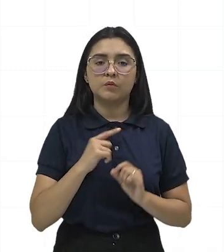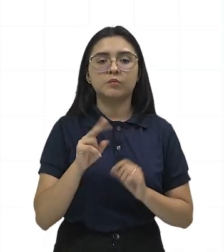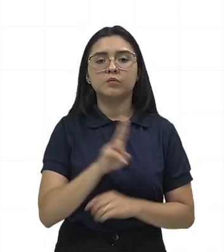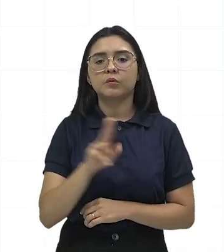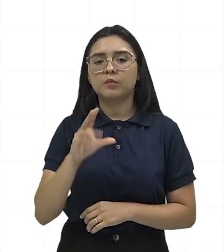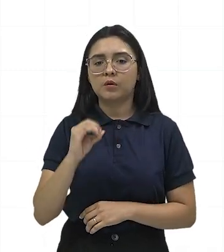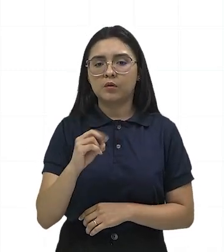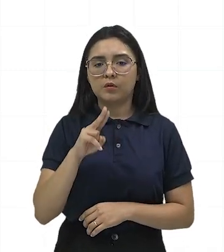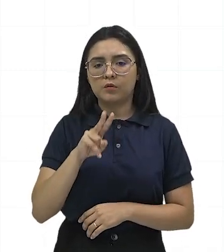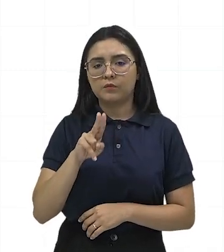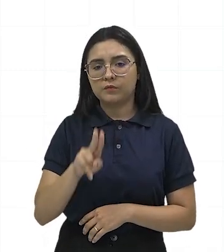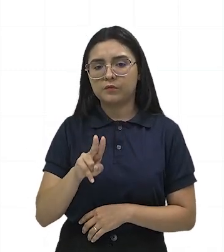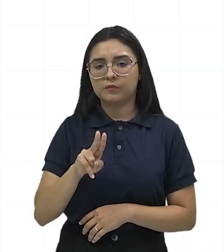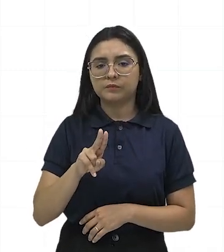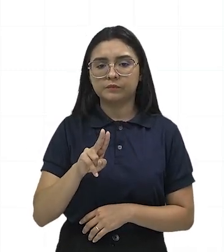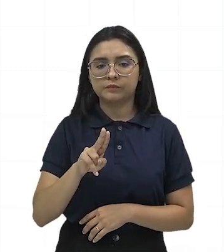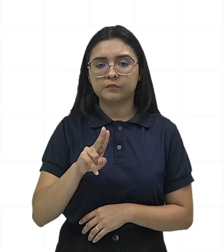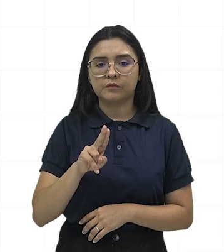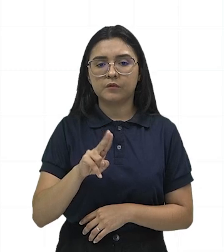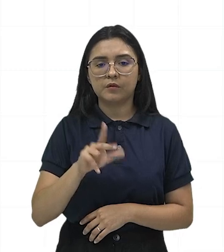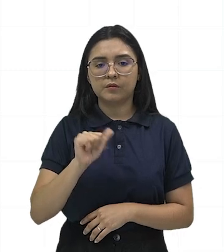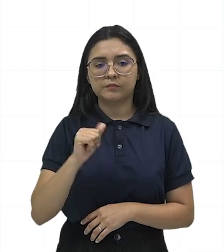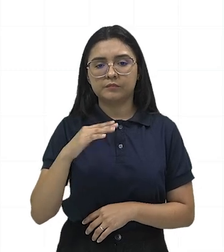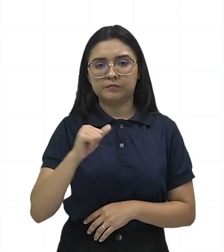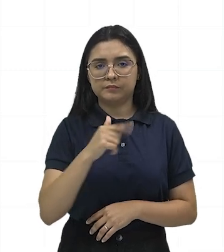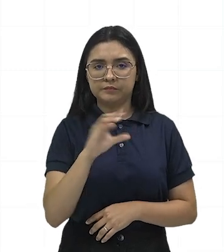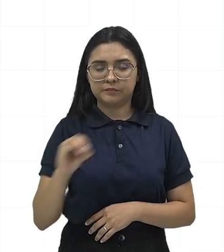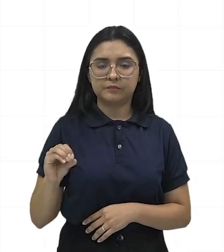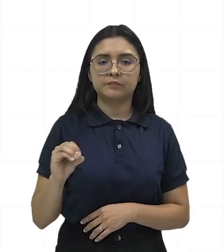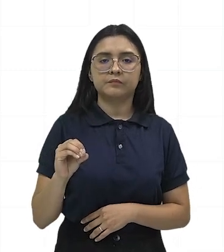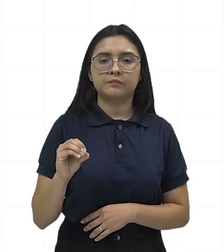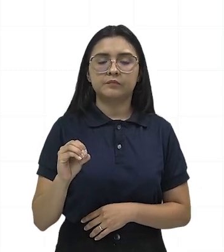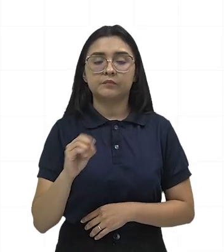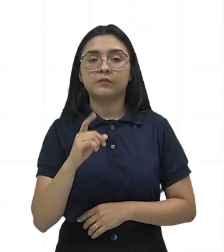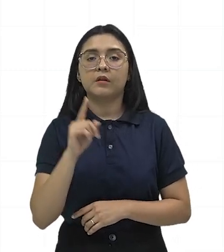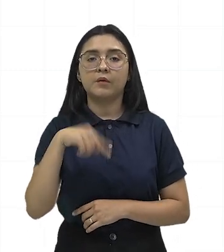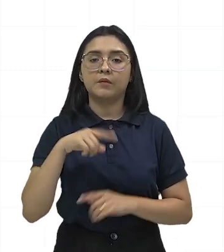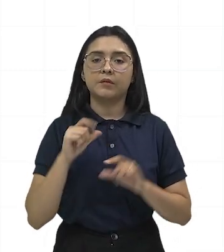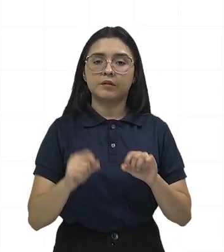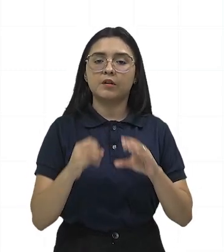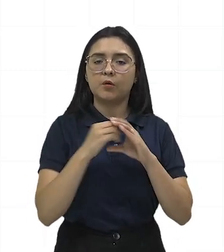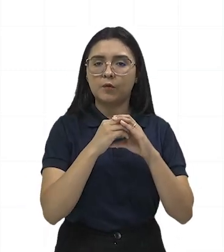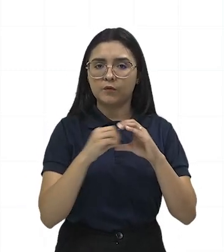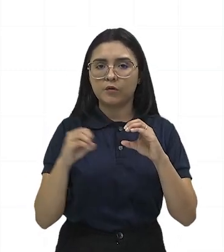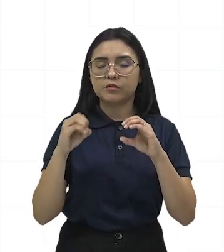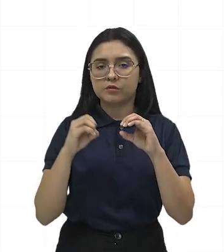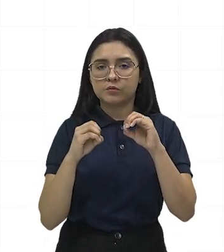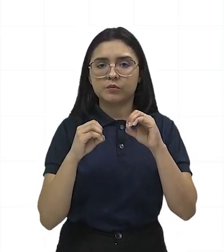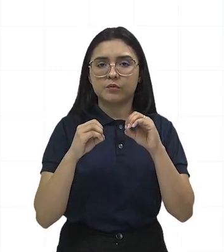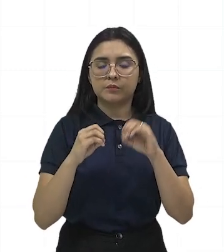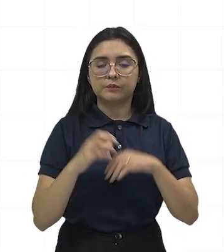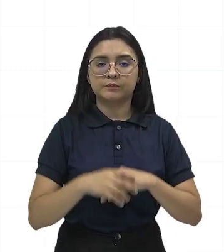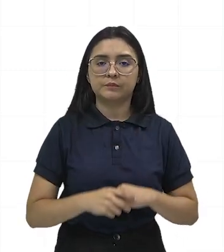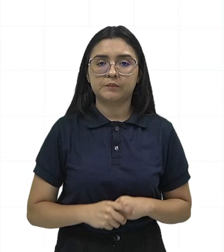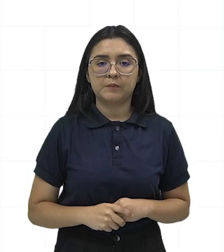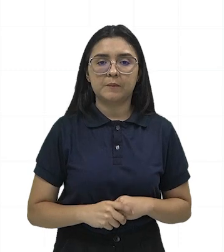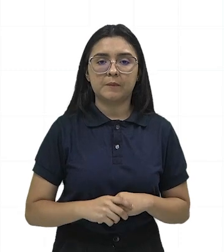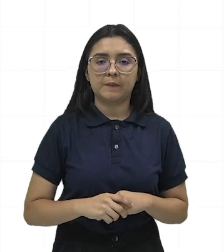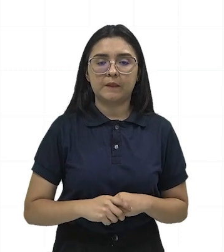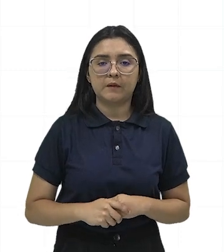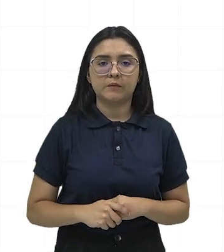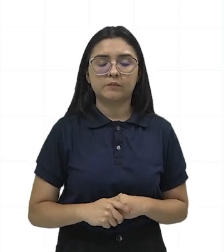a ovulação é quando a gente tem aí a liberação desse ovócito, tá? Ele vai estar disponível